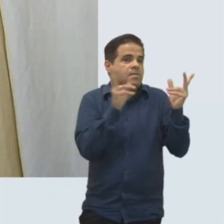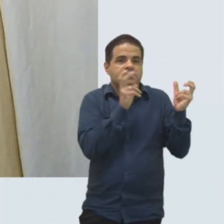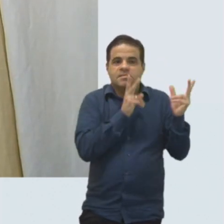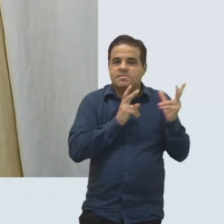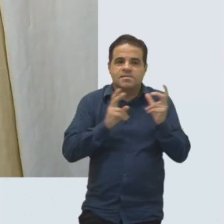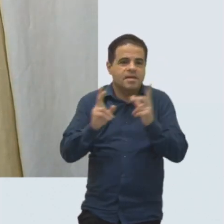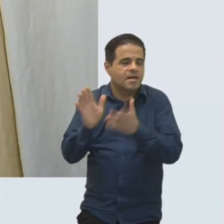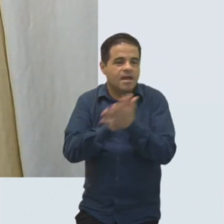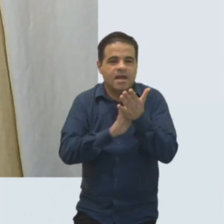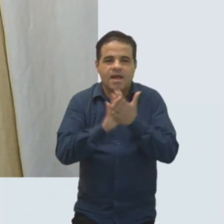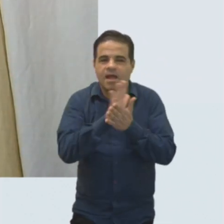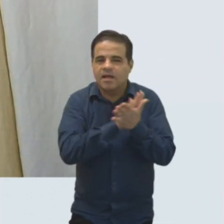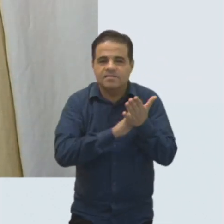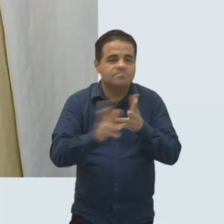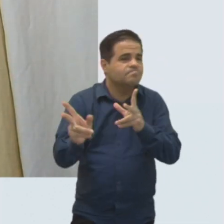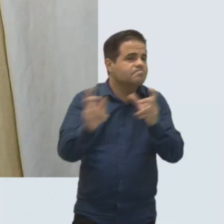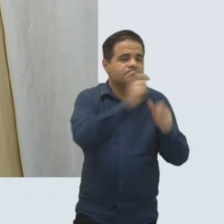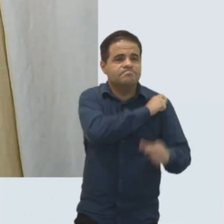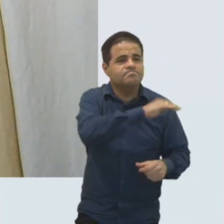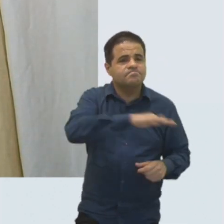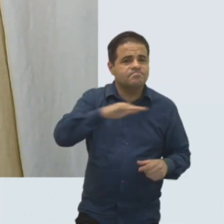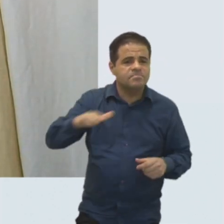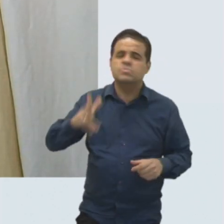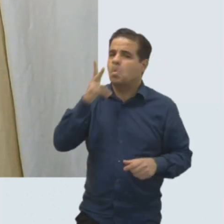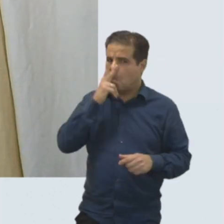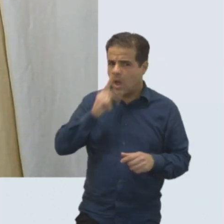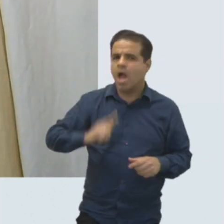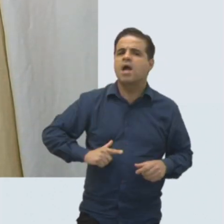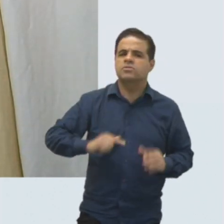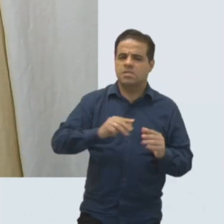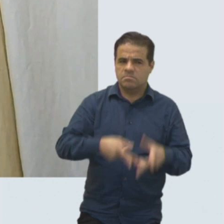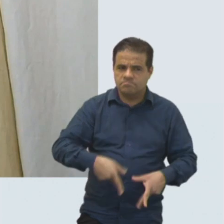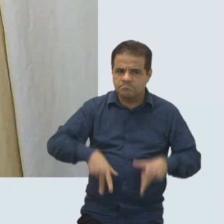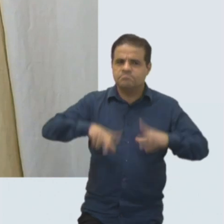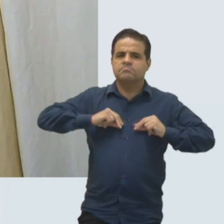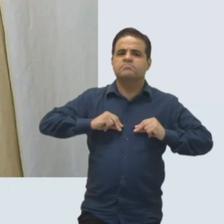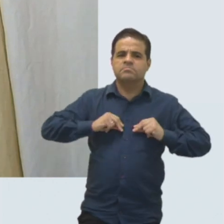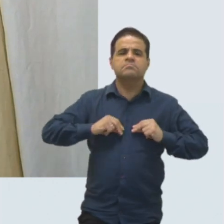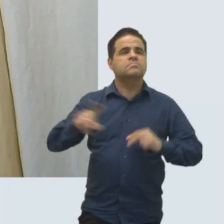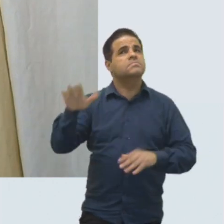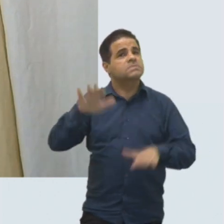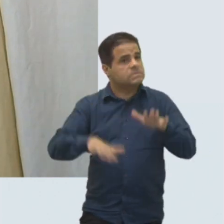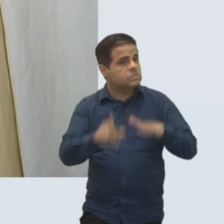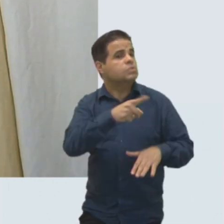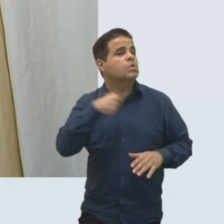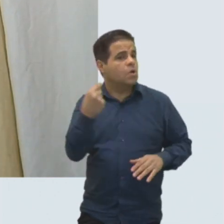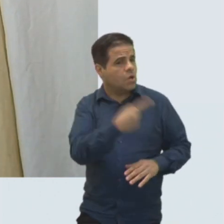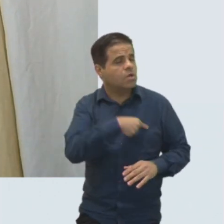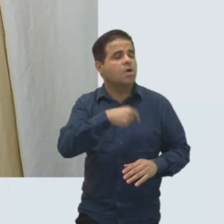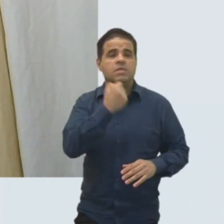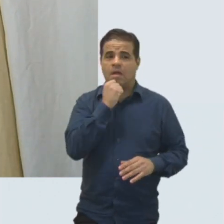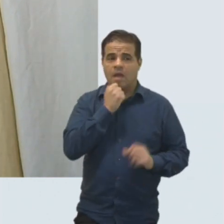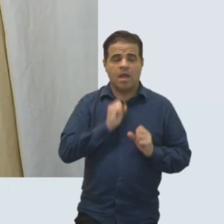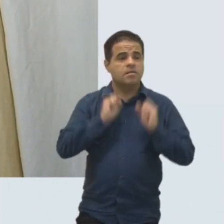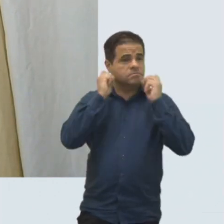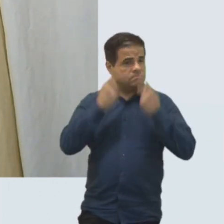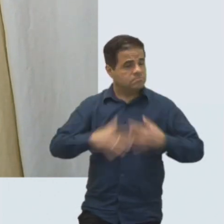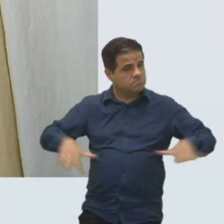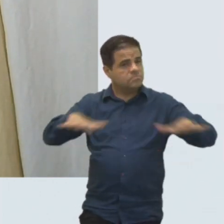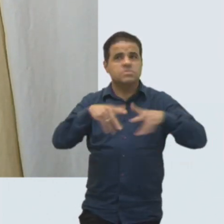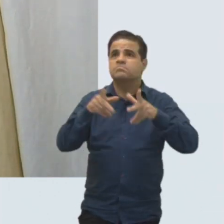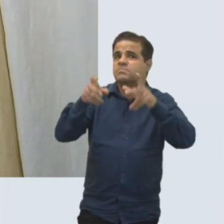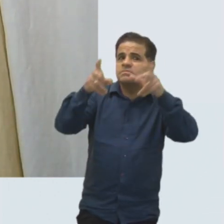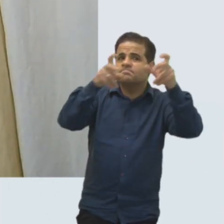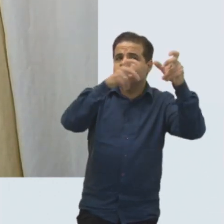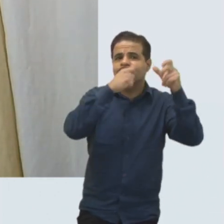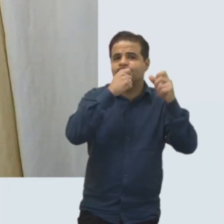assim, foi um grande projeto dos alunos. Eu acho que existe um mérito aí que muitas vezes até nós mesmos das ciências humanas às vezes não percebemos